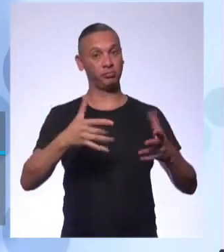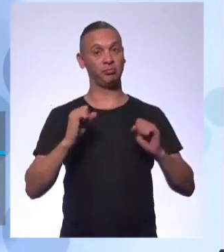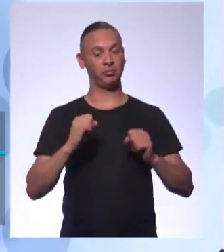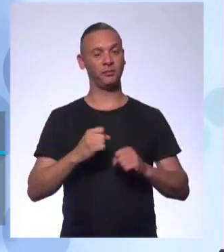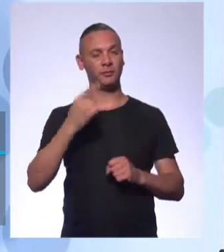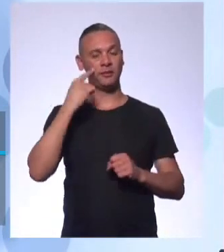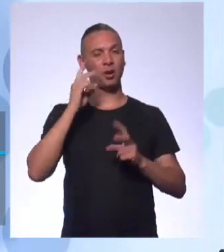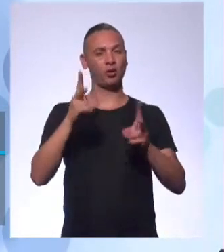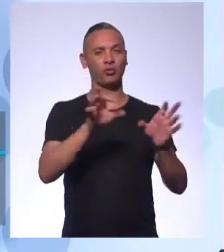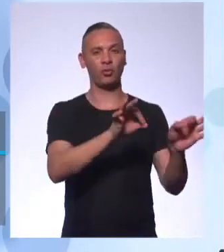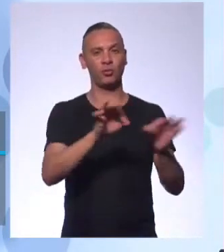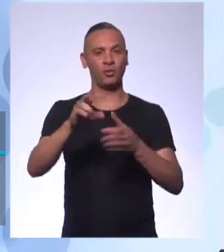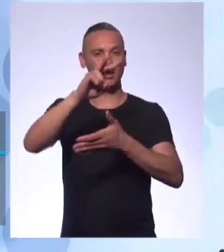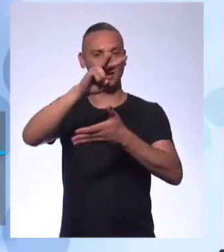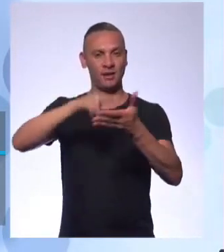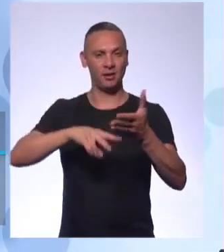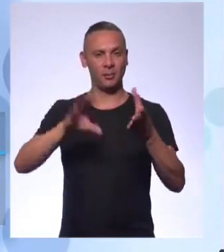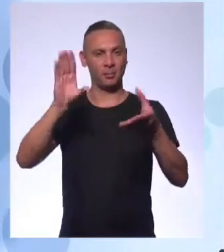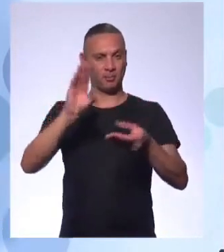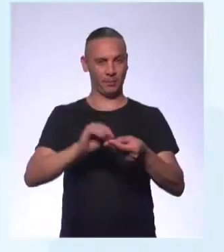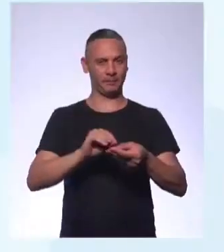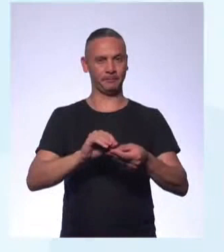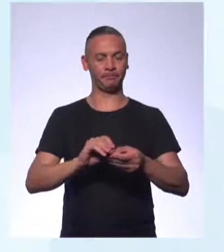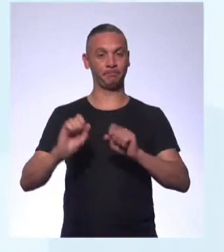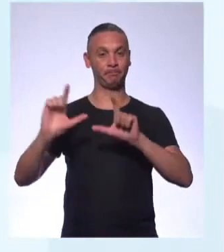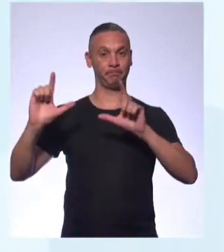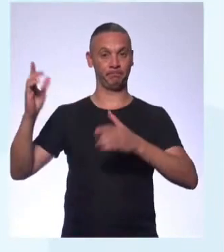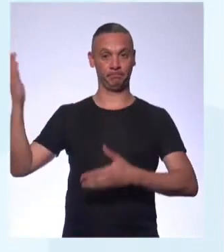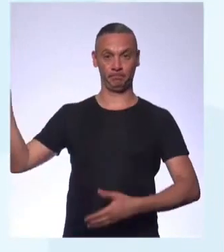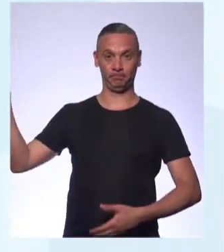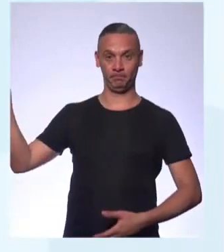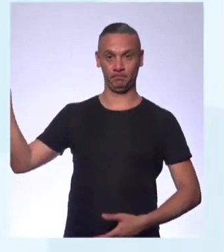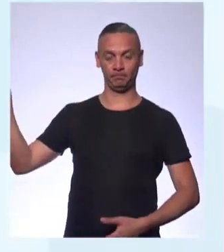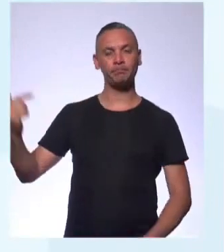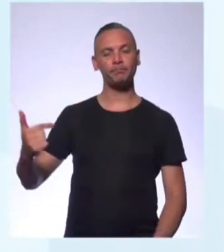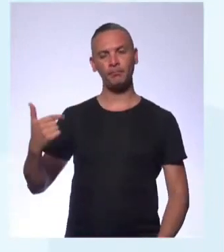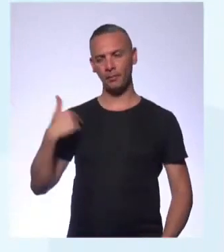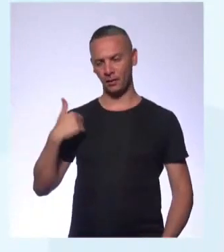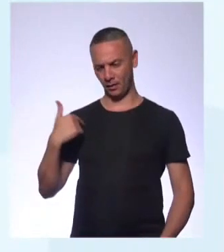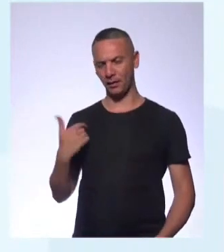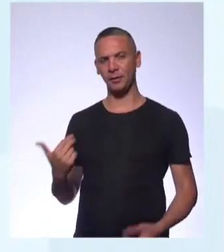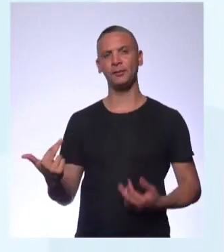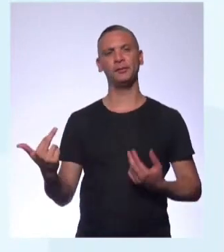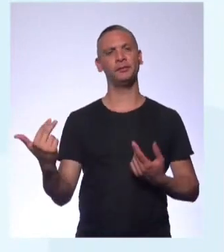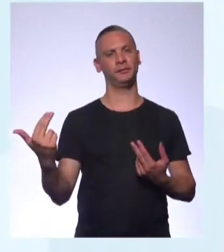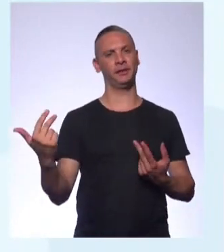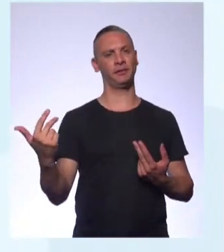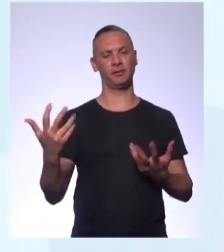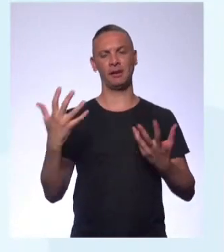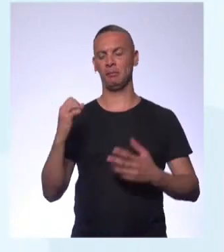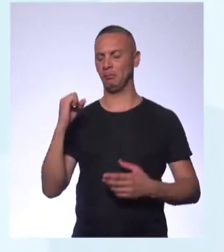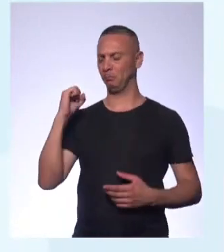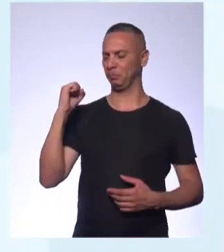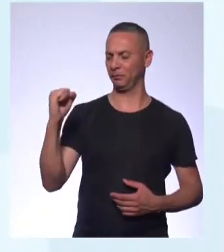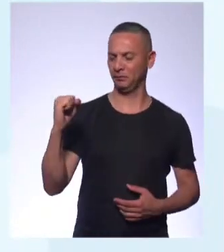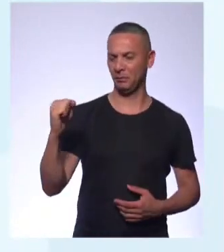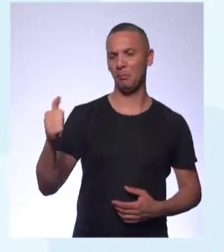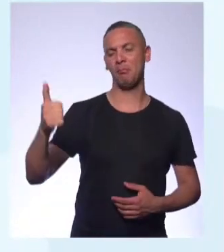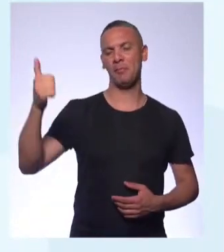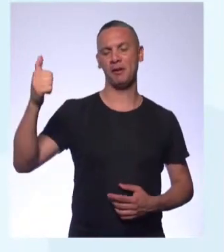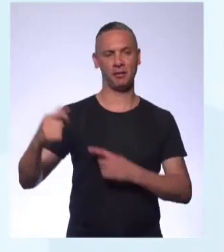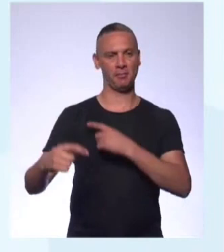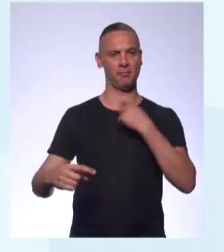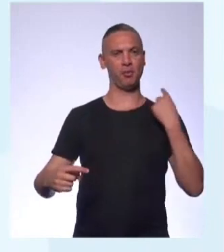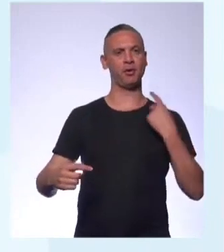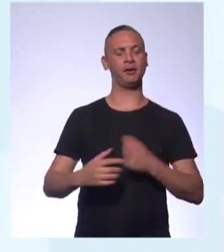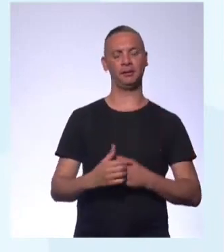Vamos continuar então? Agora um trechinho bem pequenininho, olha só, na tela. Eu também. Eu tenho mais matar do que morrer, né? Aí o